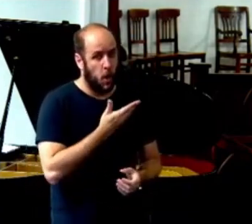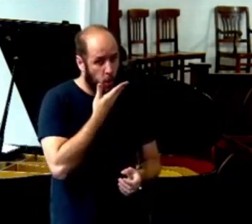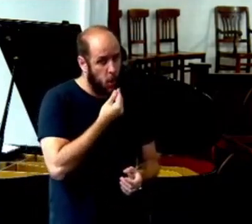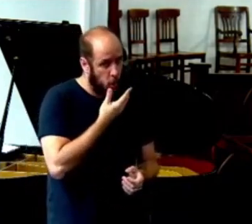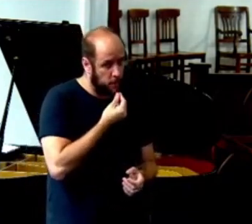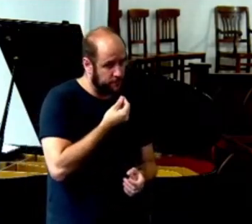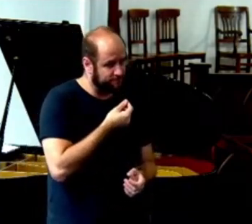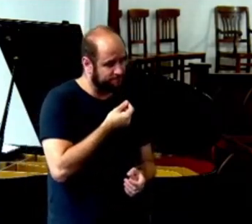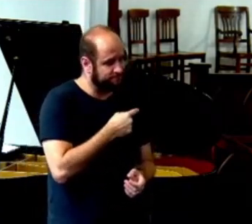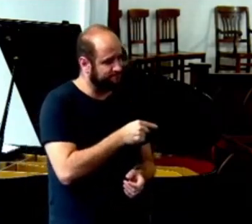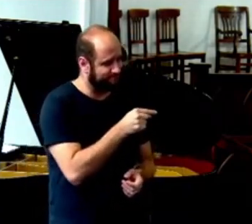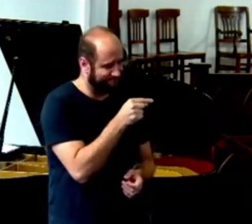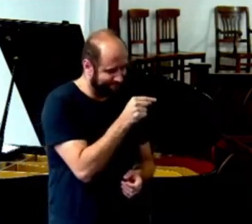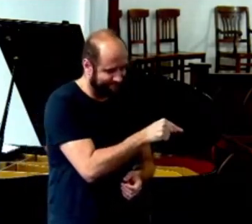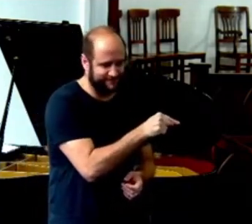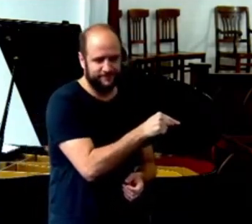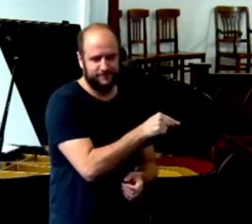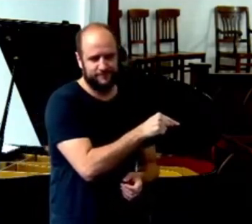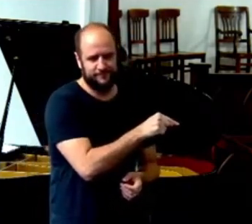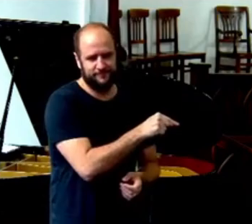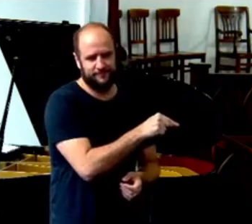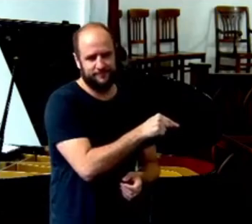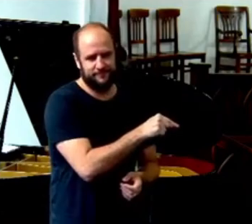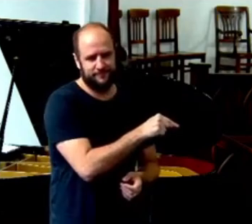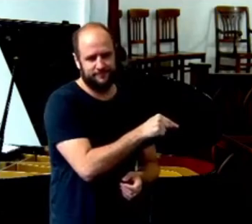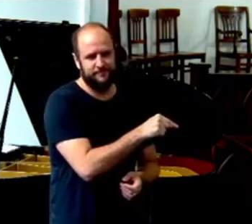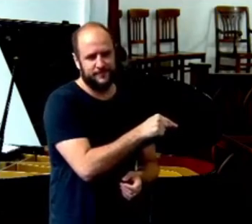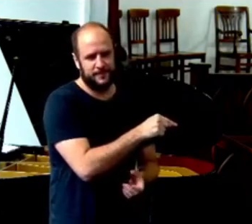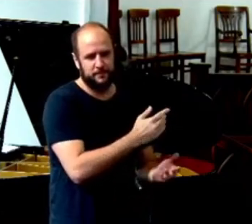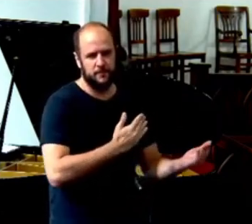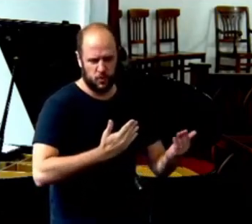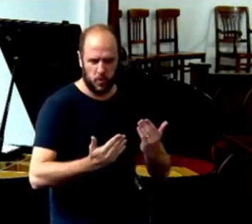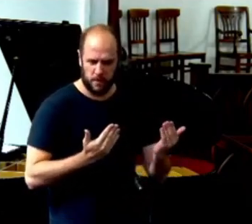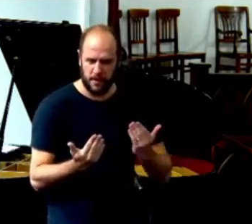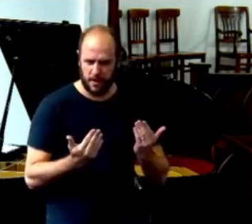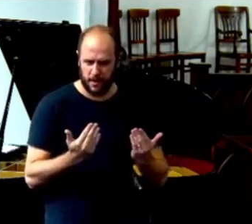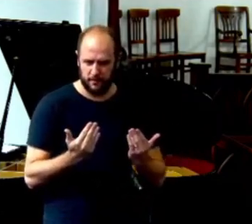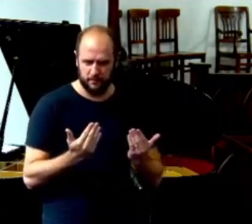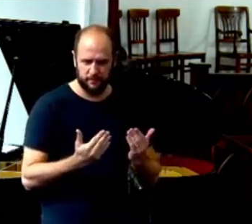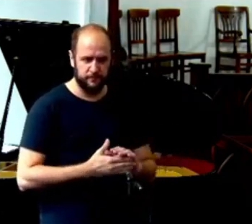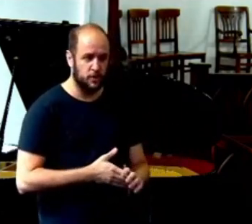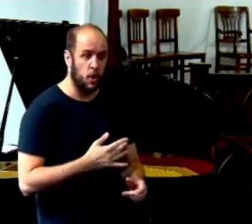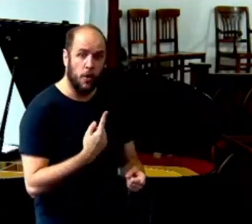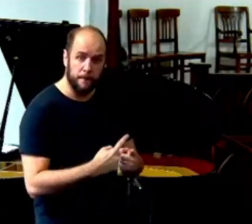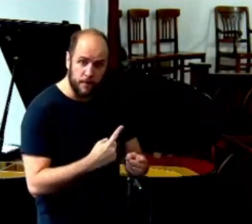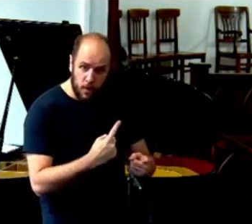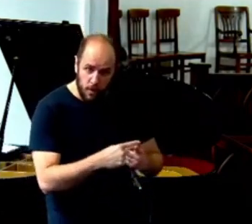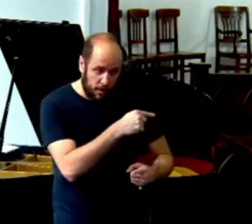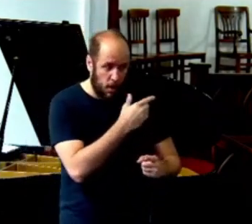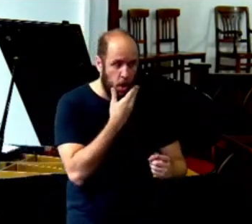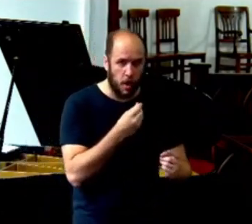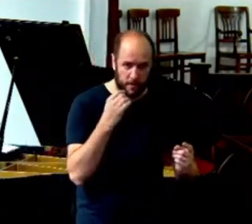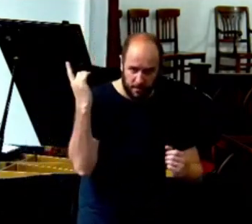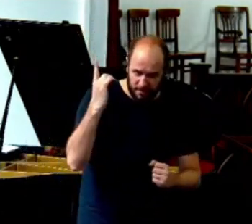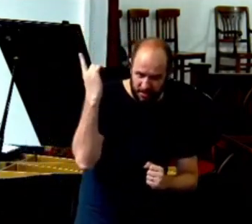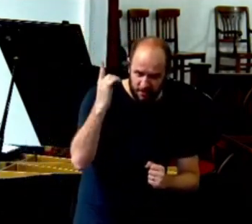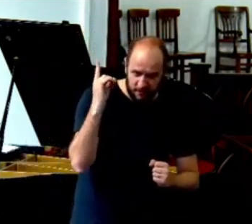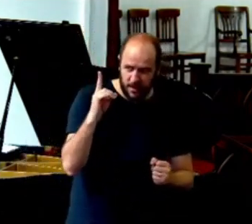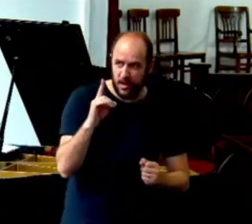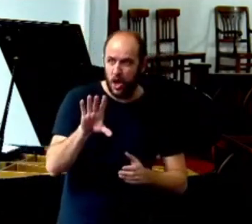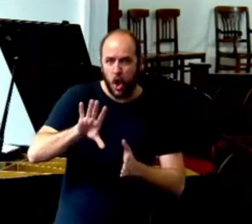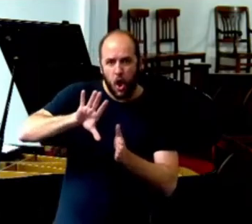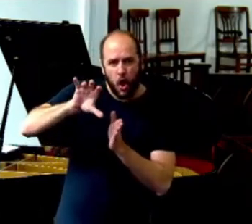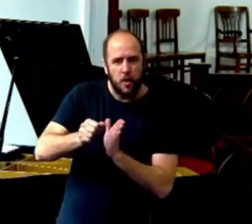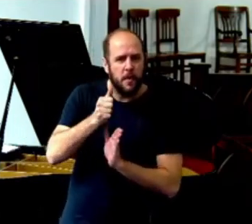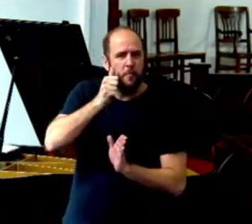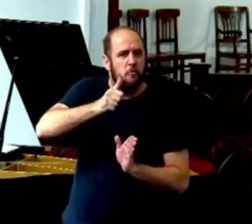este homem é você. Percebem aqui a ilustração? De um homem que se acende em revolta